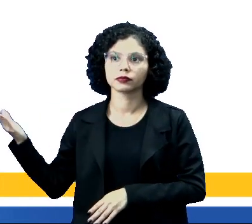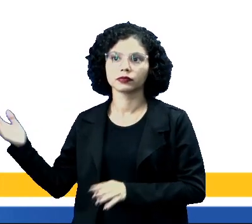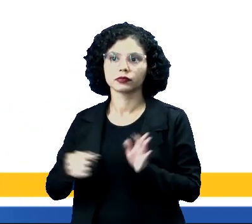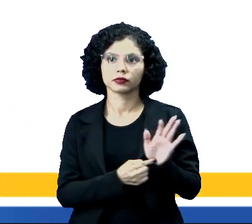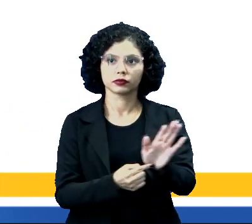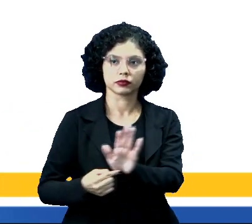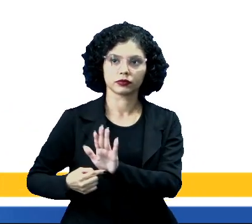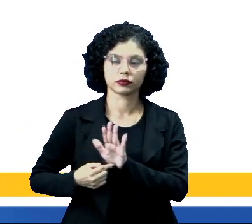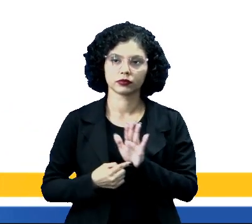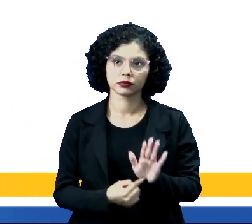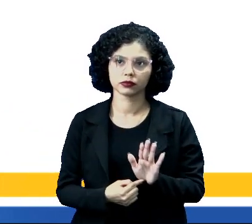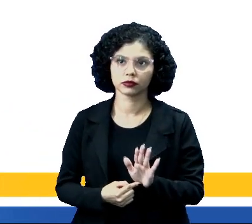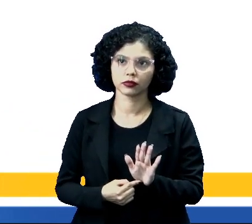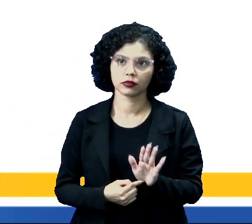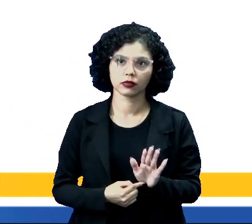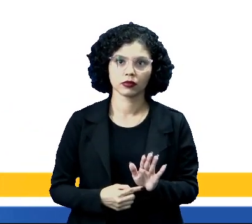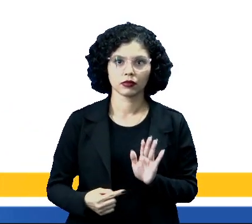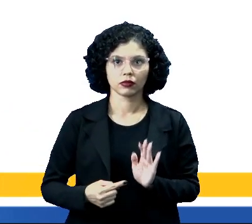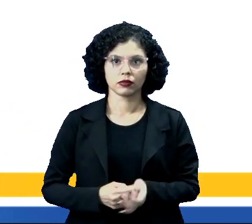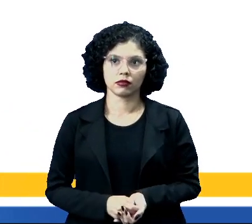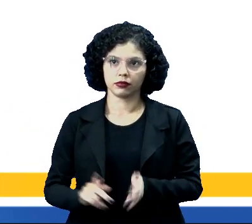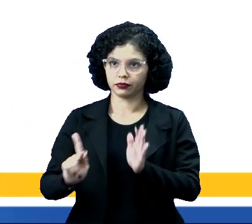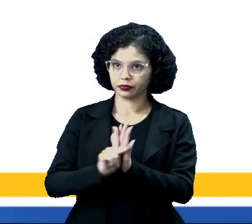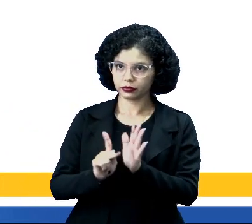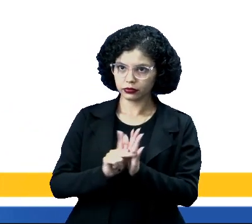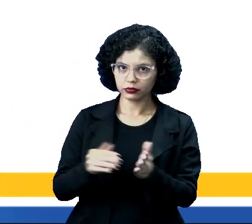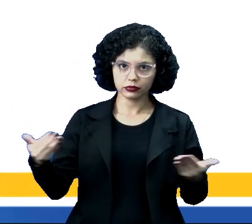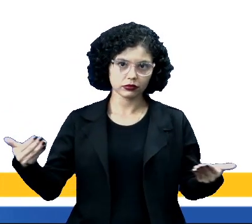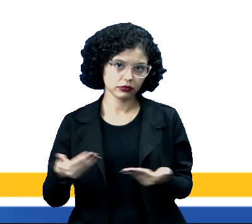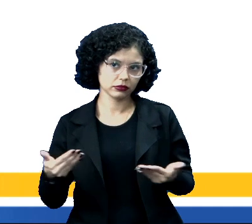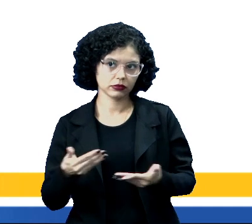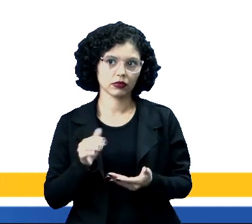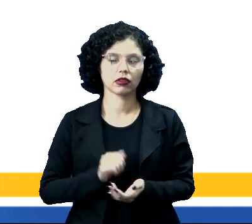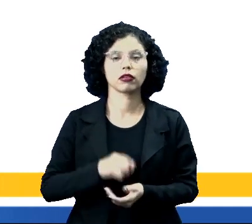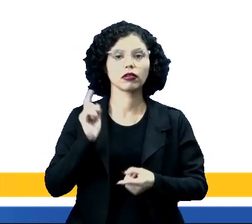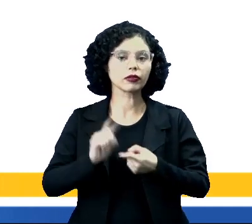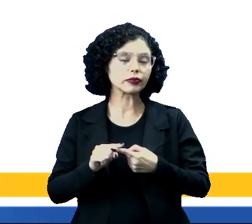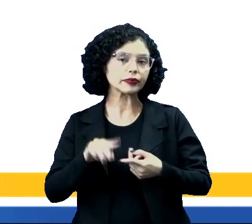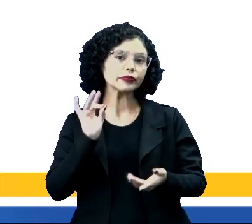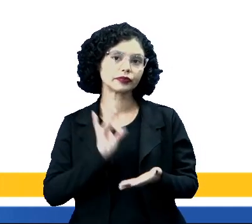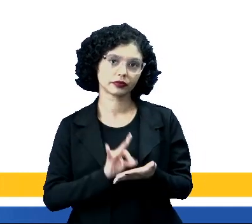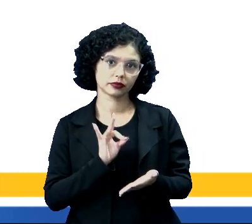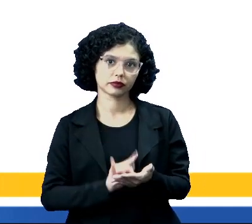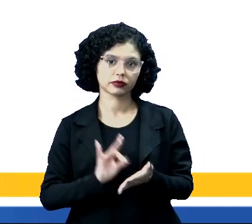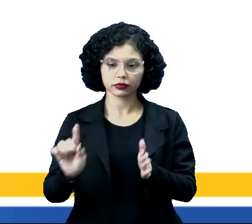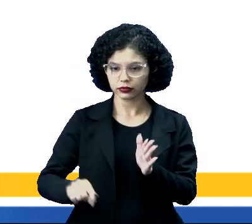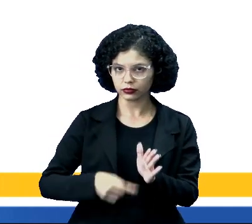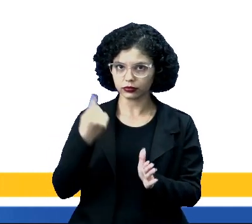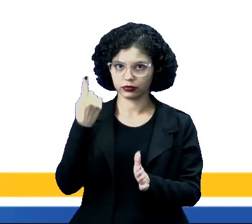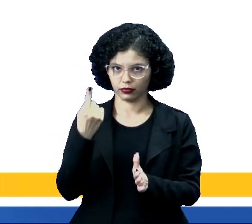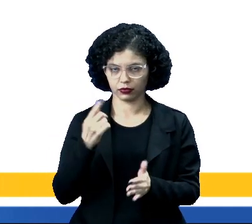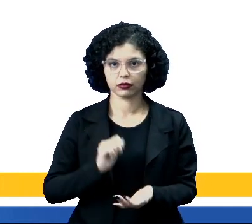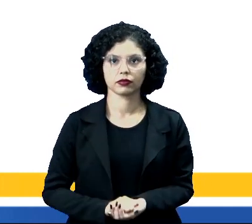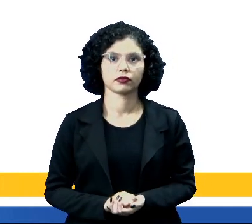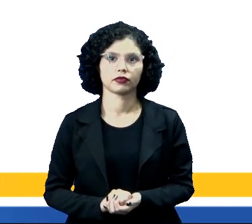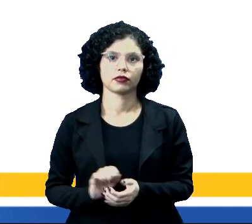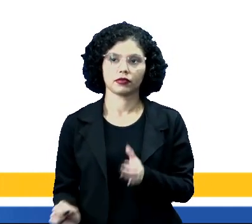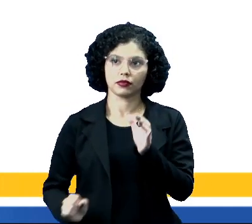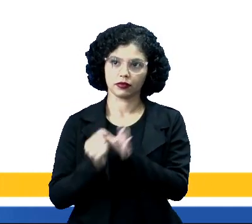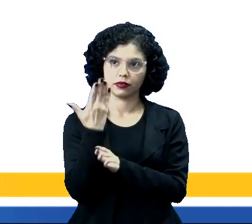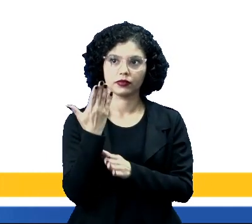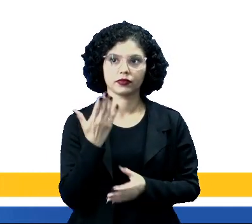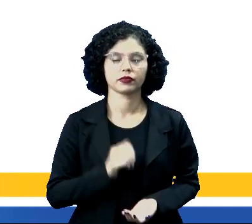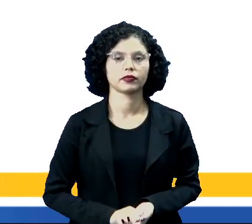mostrada para vocês, ele não retrata o microscópio atual, porque esse, na verdade, é um dos primeiros microscópios